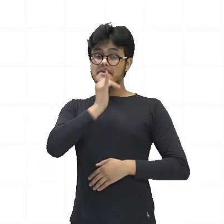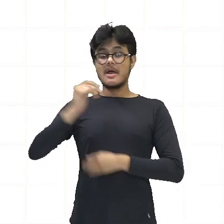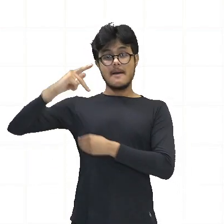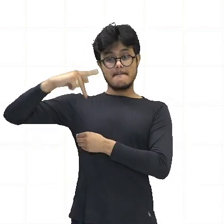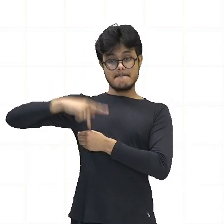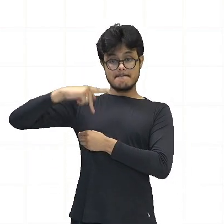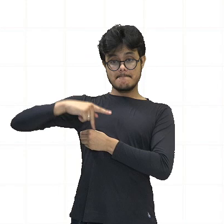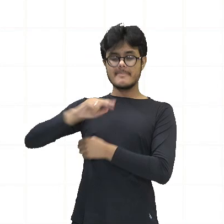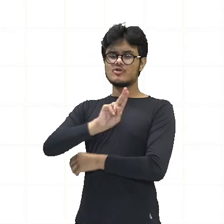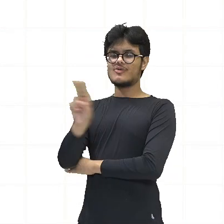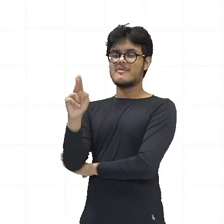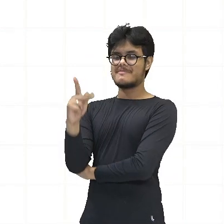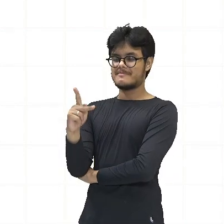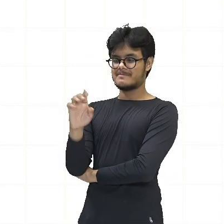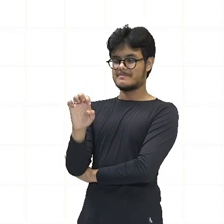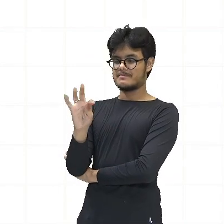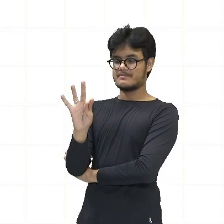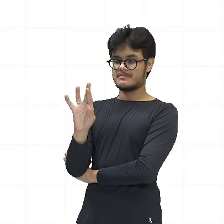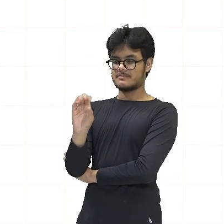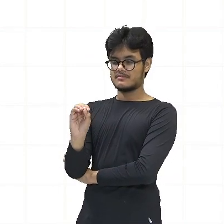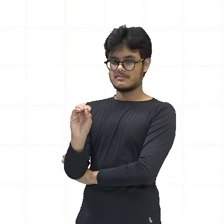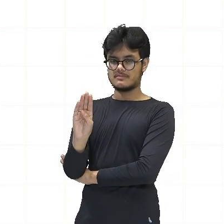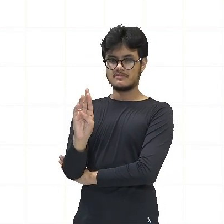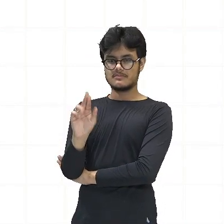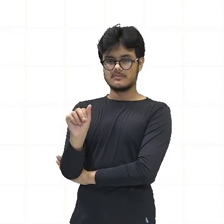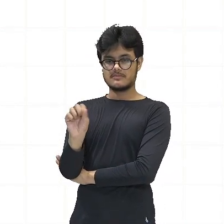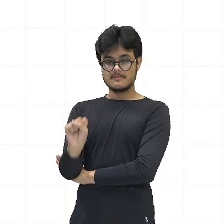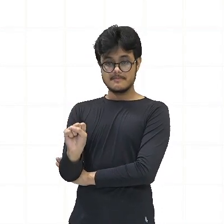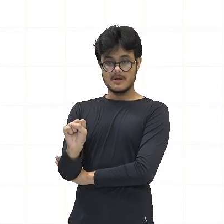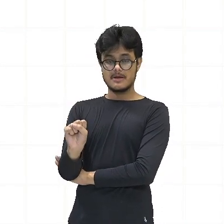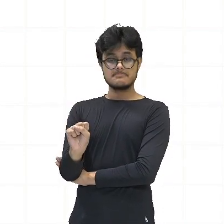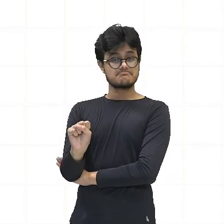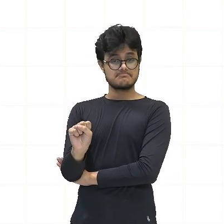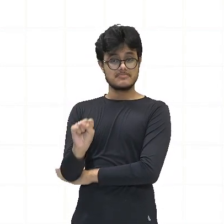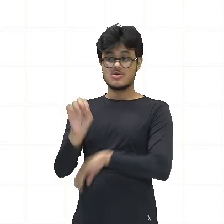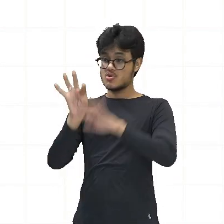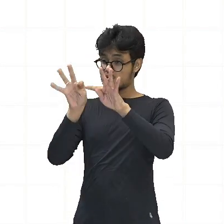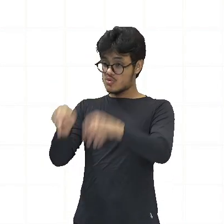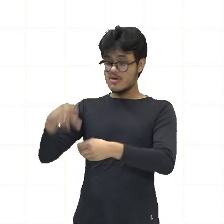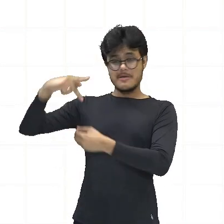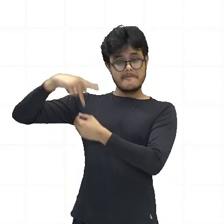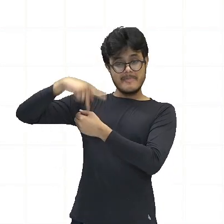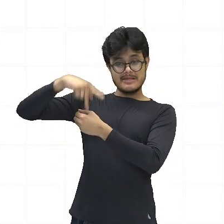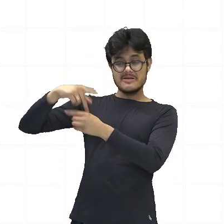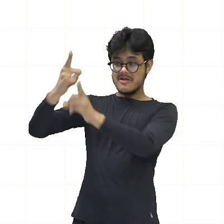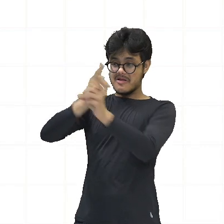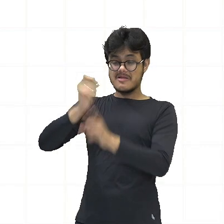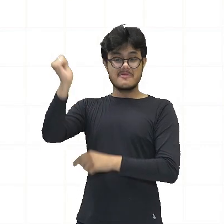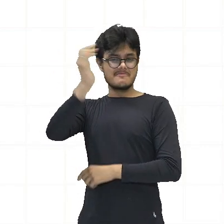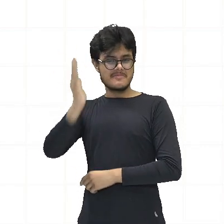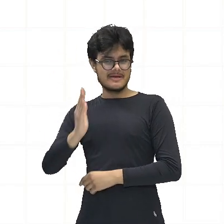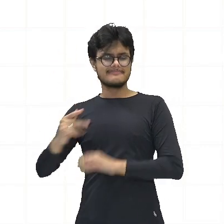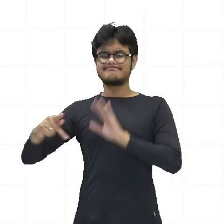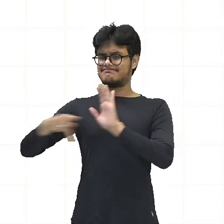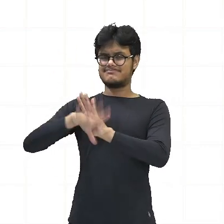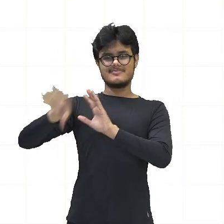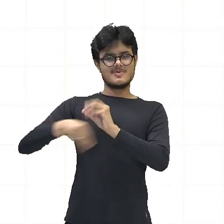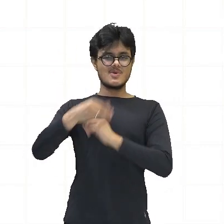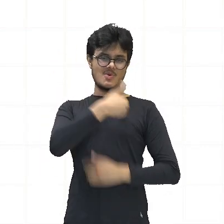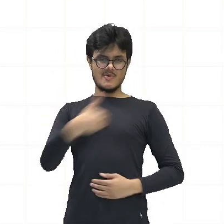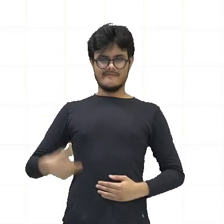né, que nós temos um monopólio estatal, onde a maior parte das ações da Petrobras, elas pertencem aí ao